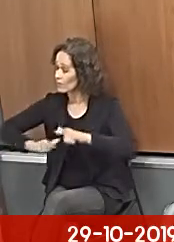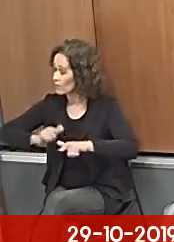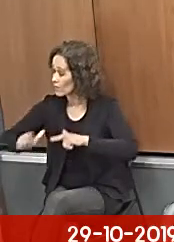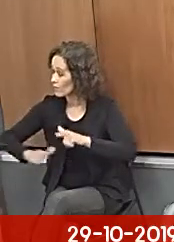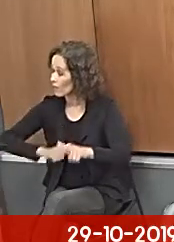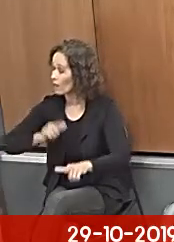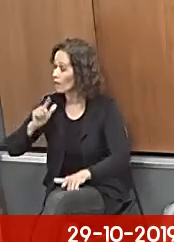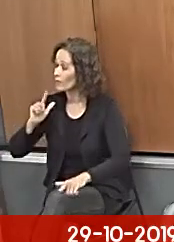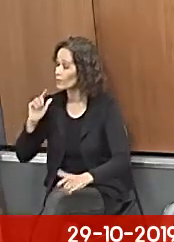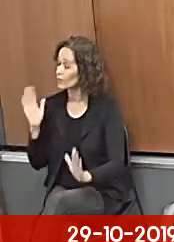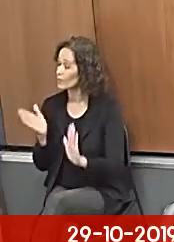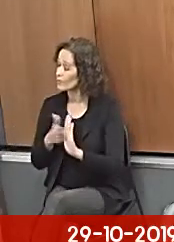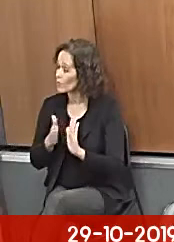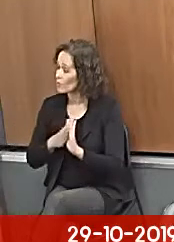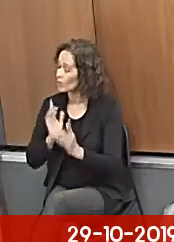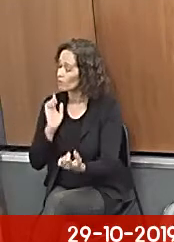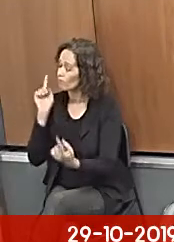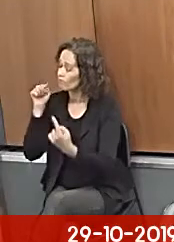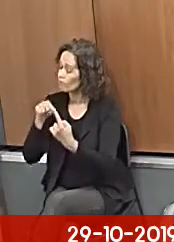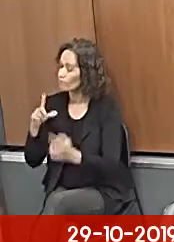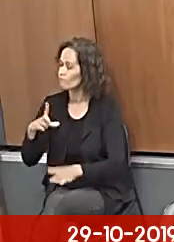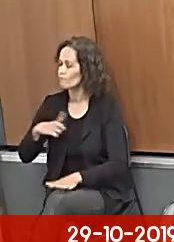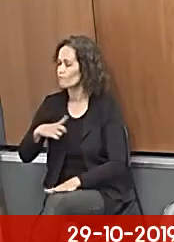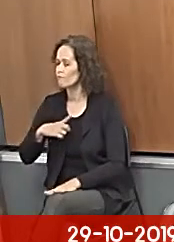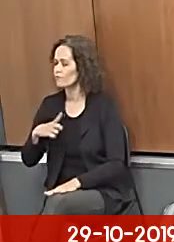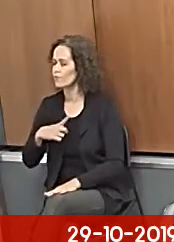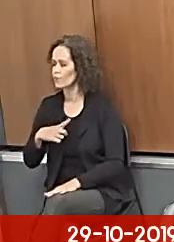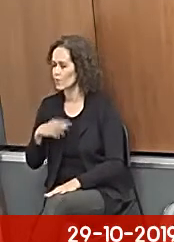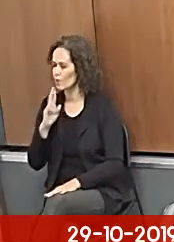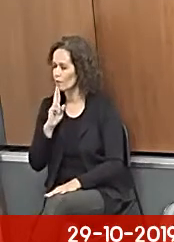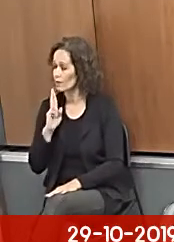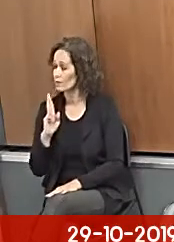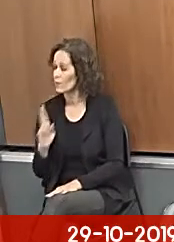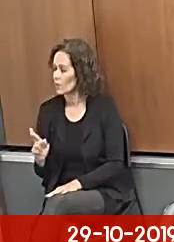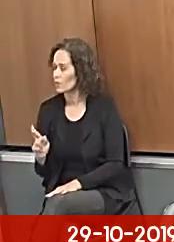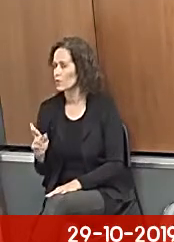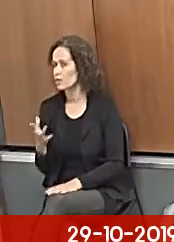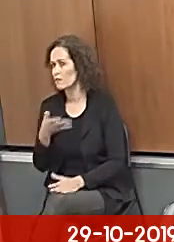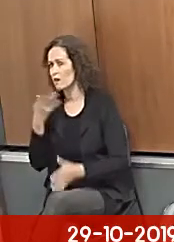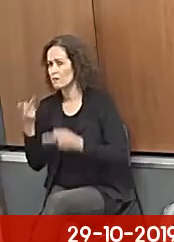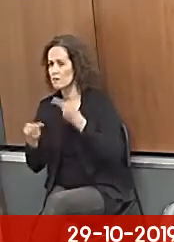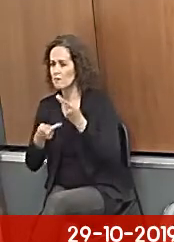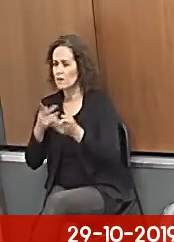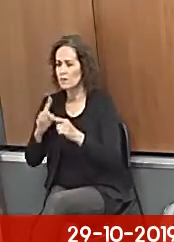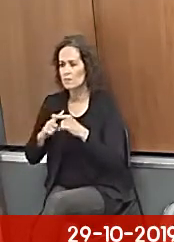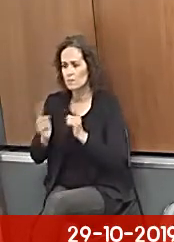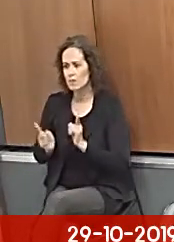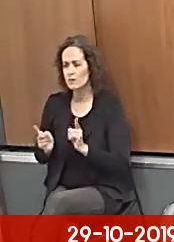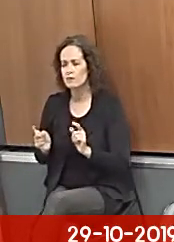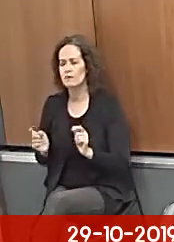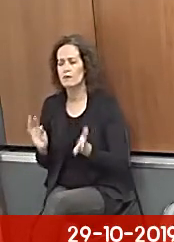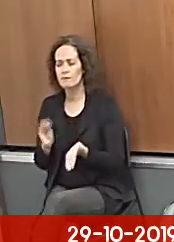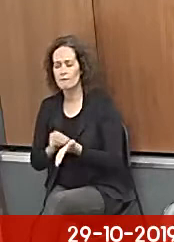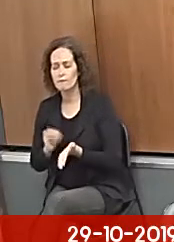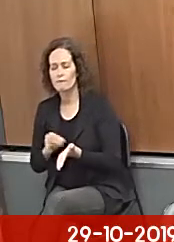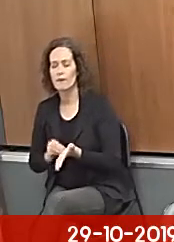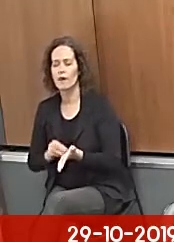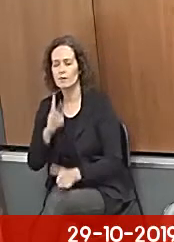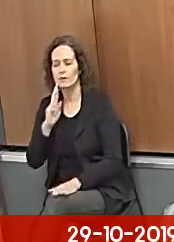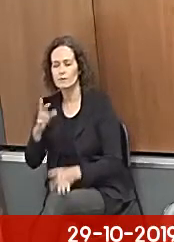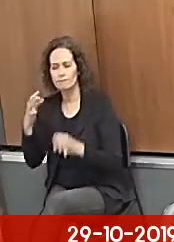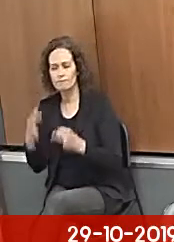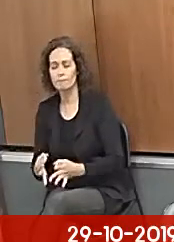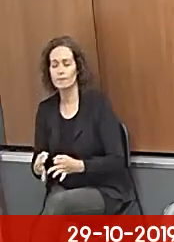propositiva no sentido de achar essas alternativas aqui ditas, mas não finalizadas, uma reunião de trabalho do grupo que esteve aqui hoje. E